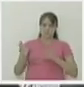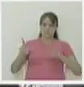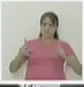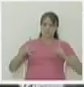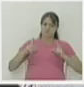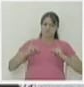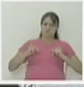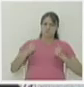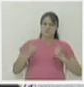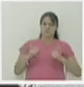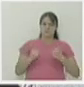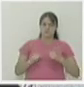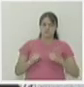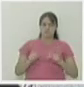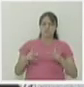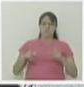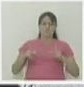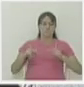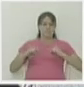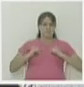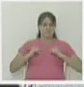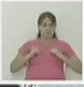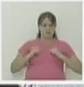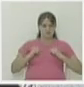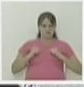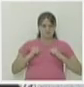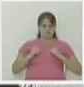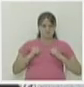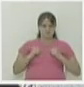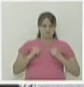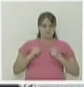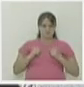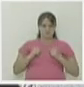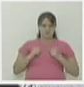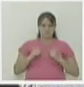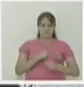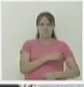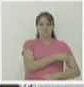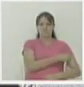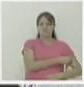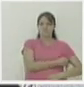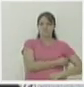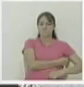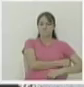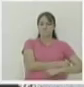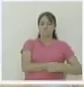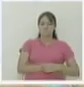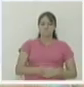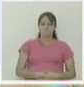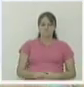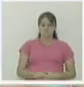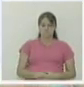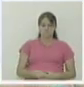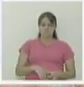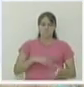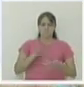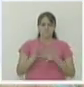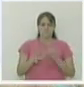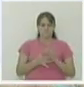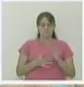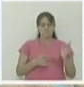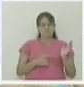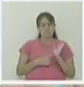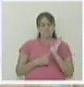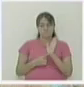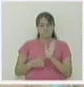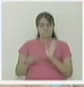somando méritos diante de Deus pela sua observância da lei. Jesus veio mostrar que não